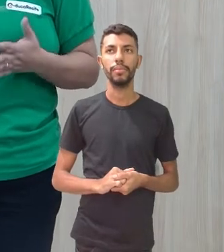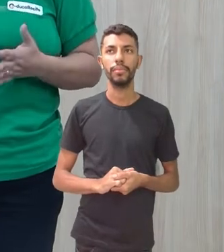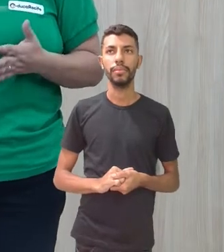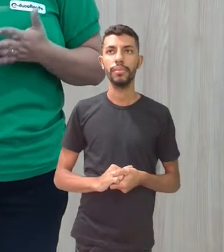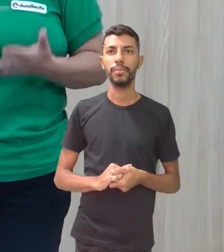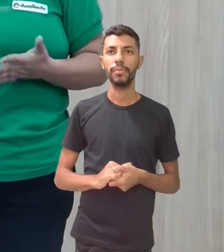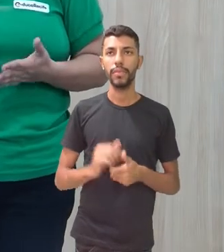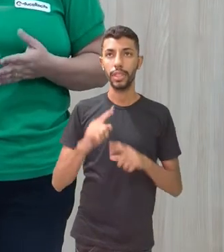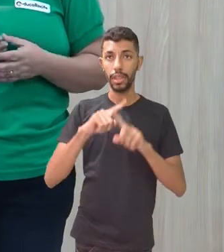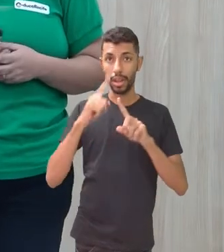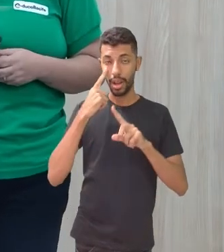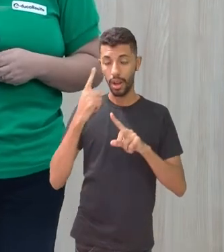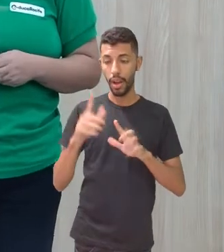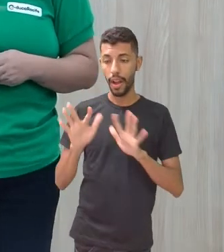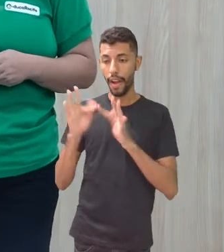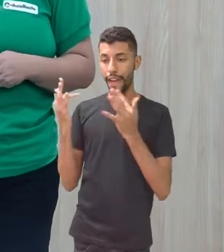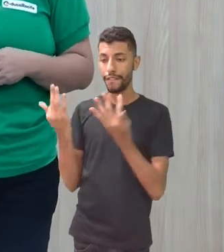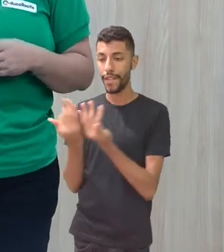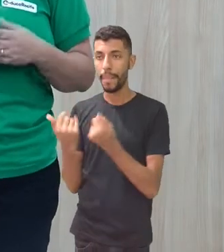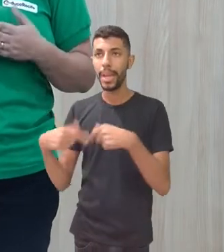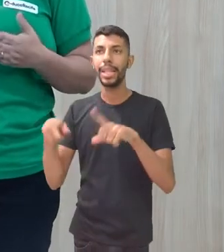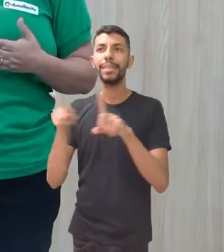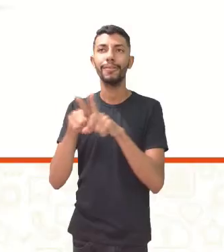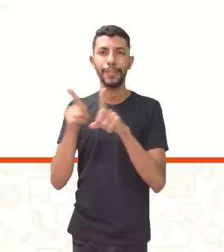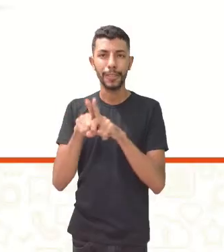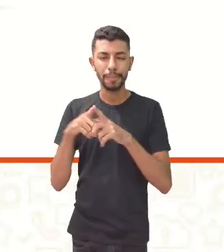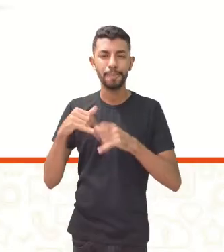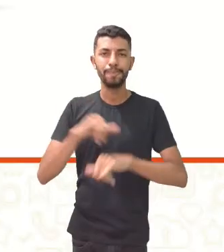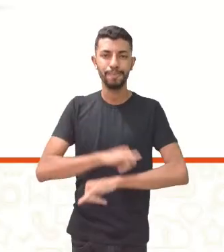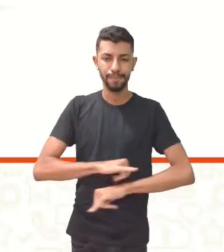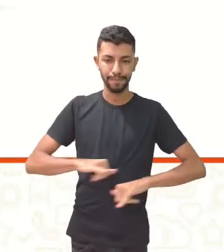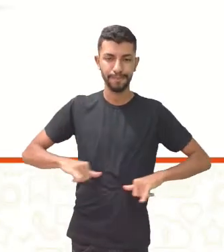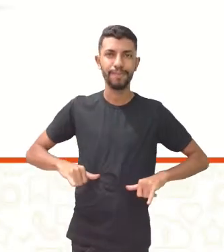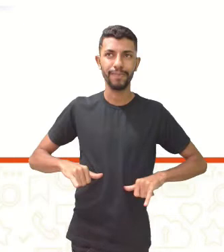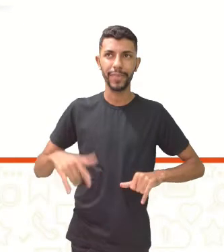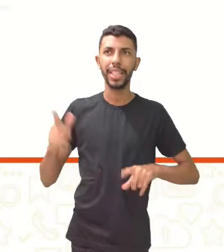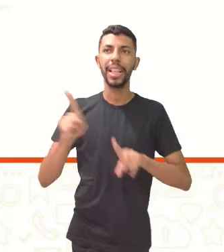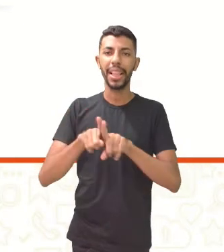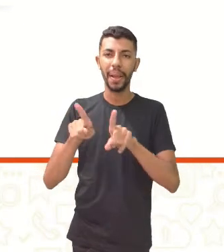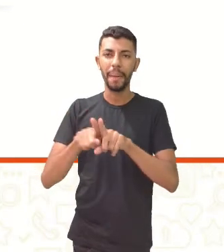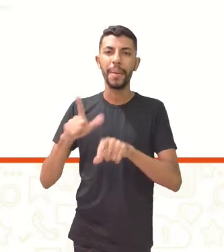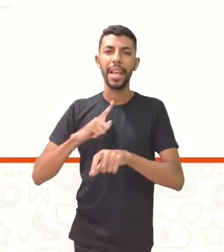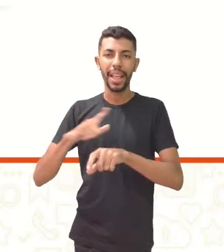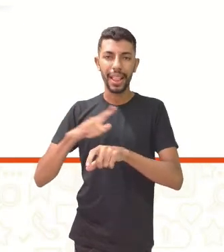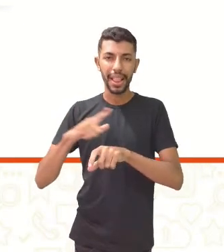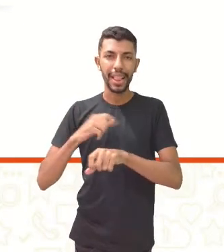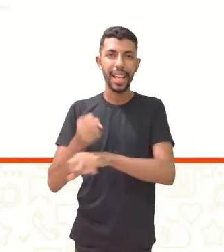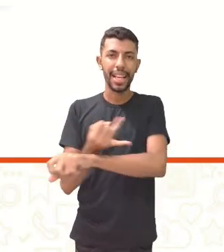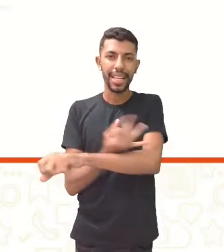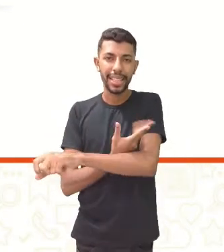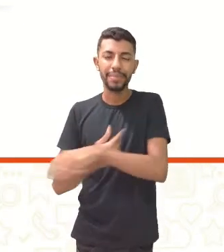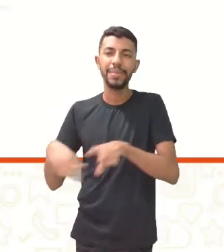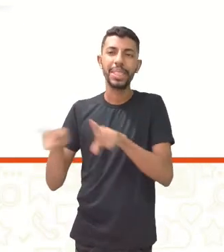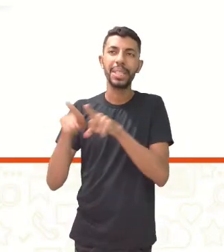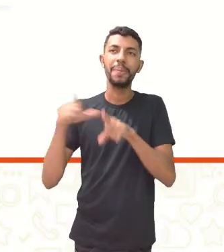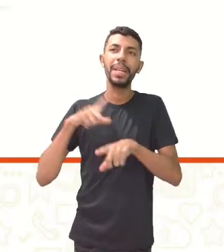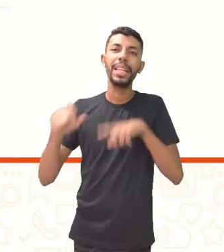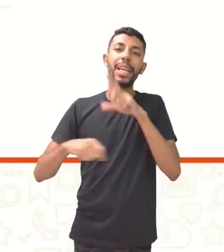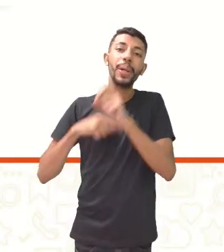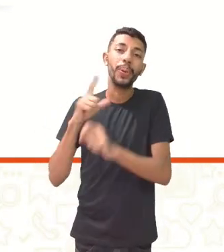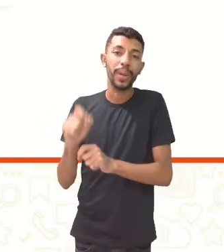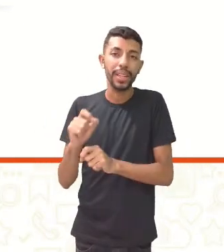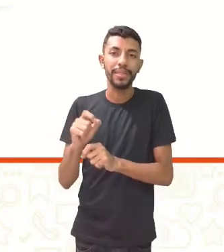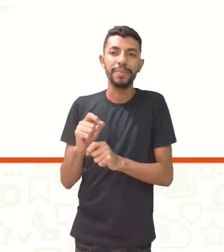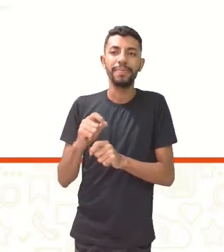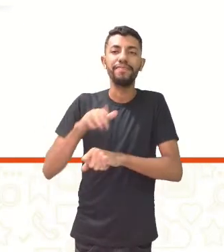Mas a família também sofre, a família também tem os sentimentos e também vai ter